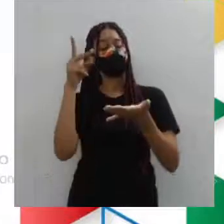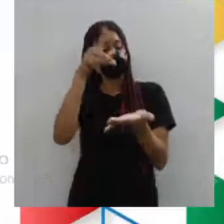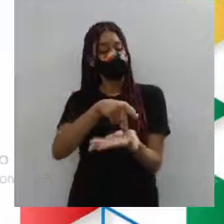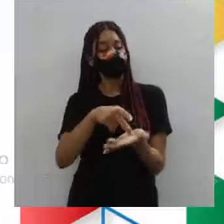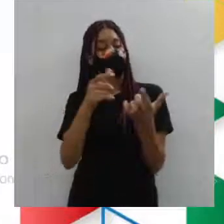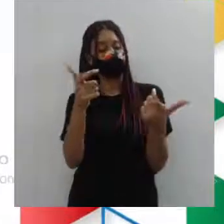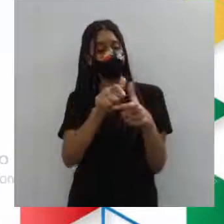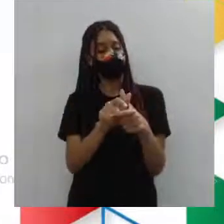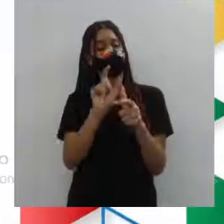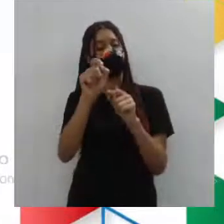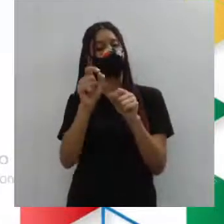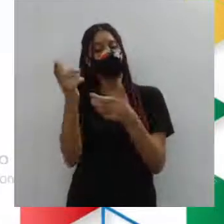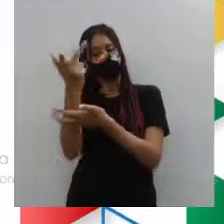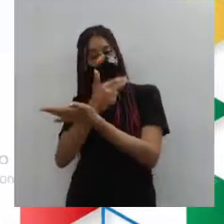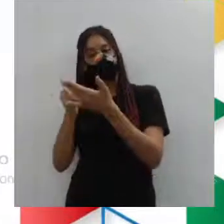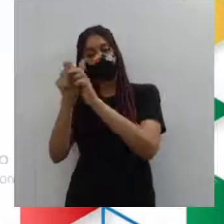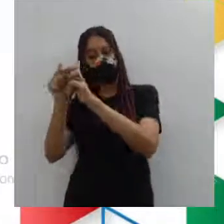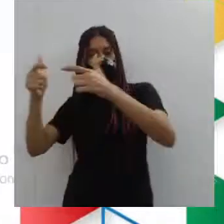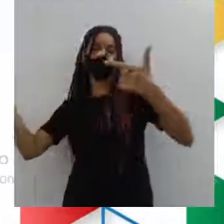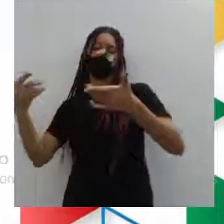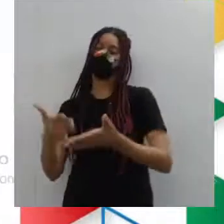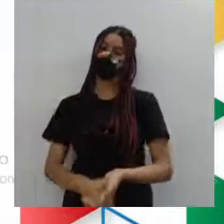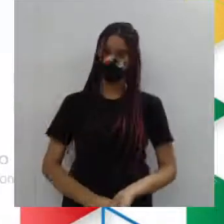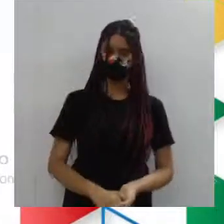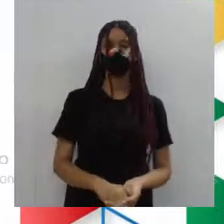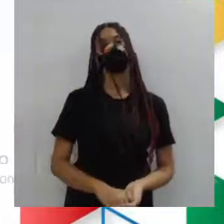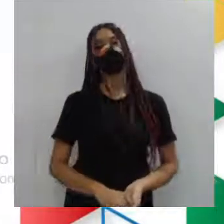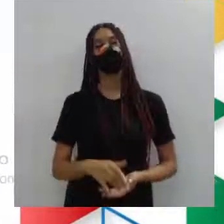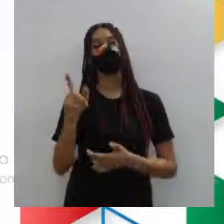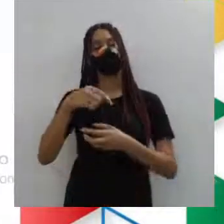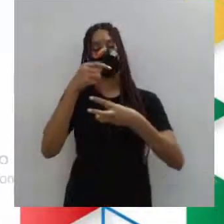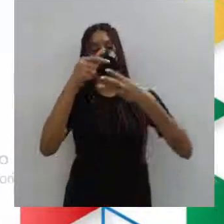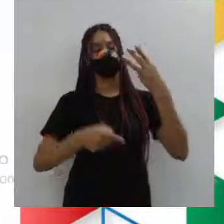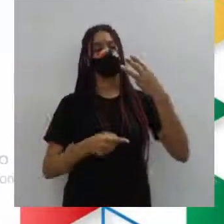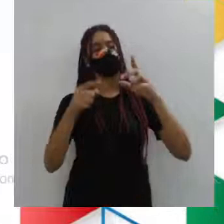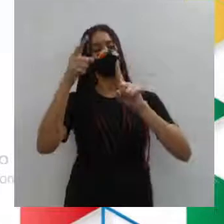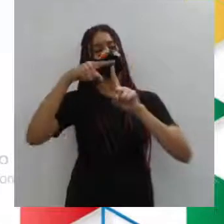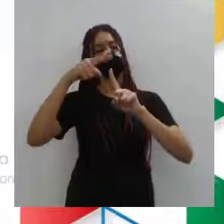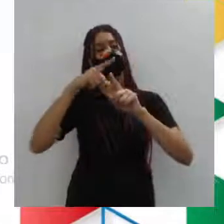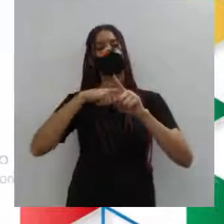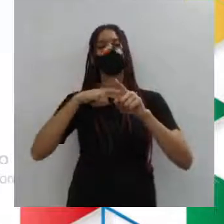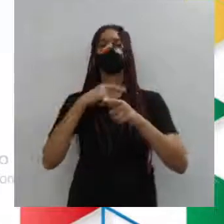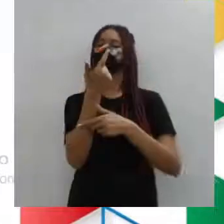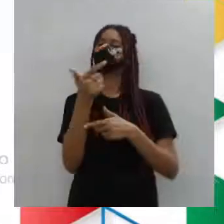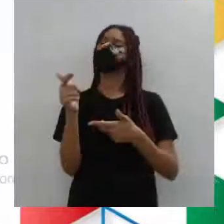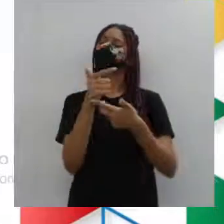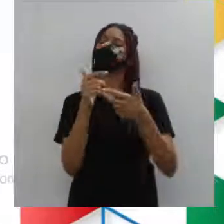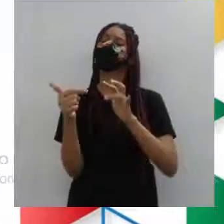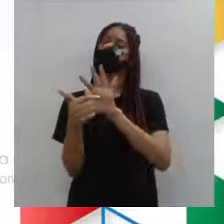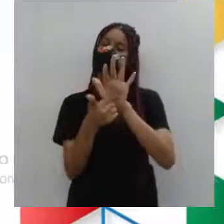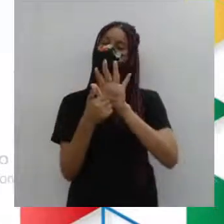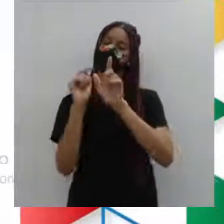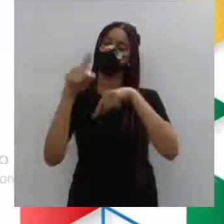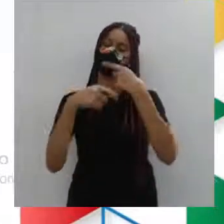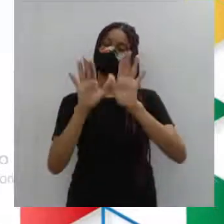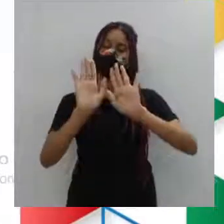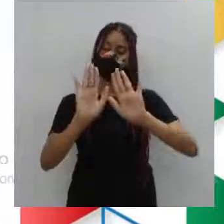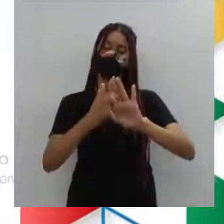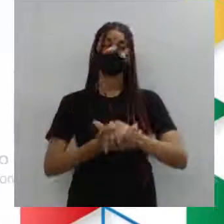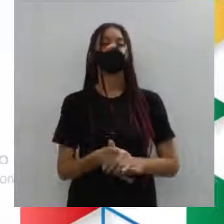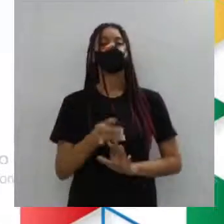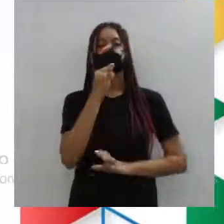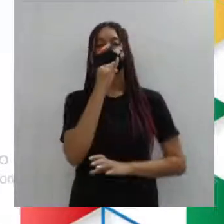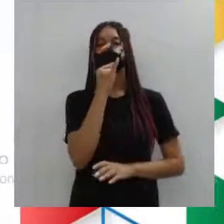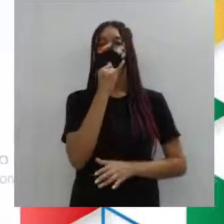Esses três tipos de escalas numéricas e a escala gráfica trabalha com outros padrões que eu vou te mostrar já já. Então, tá aí o